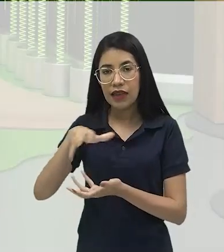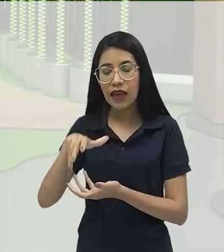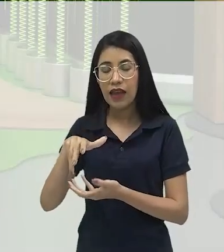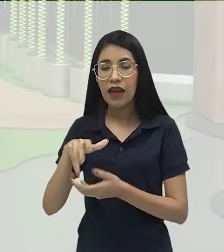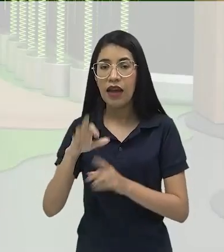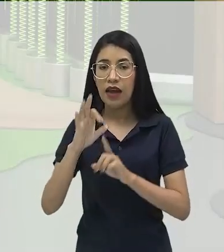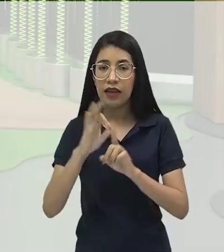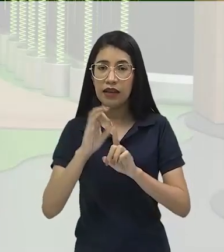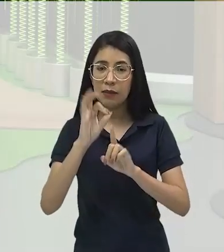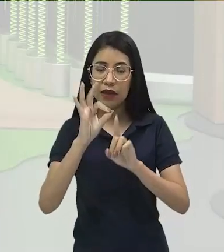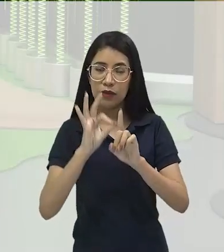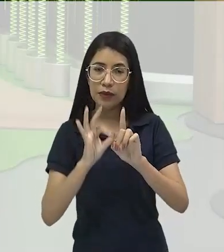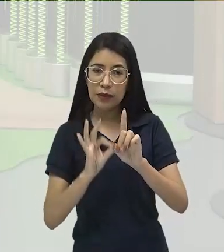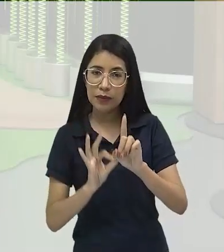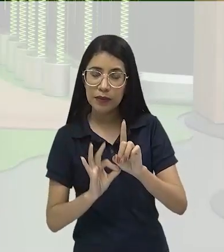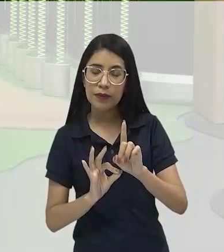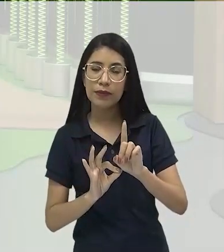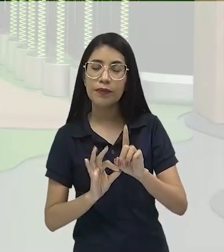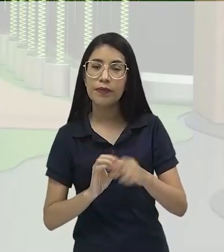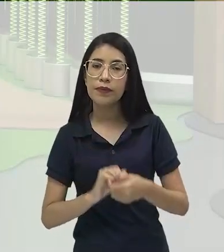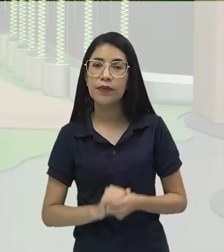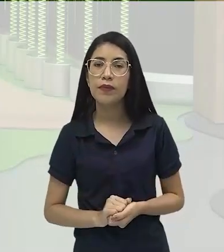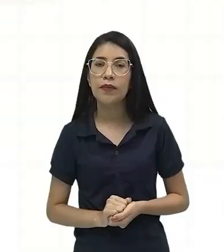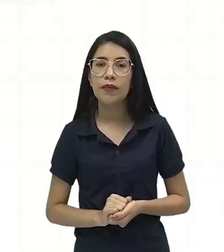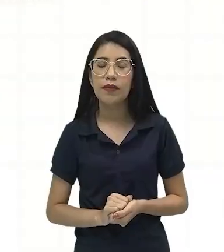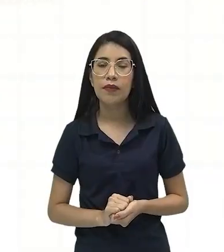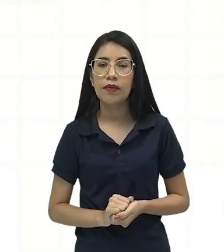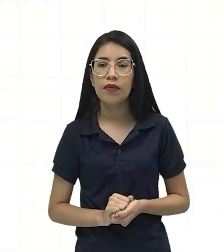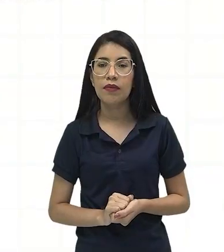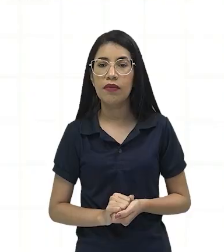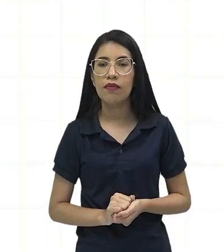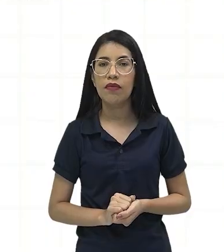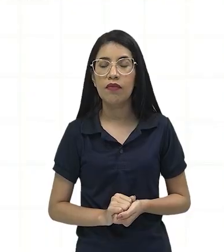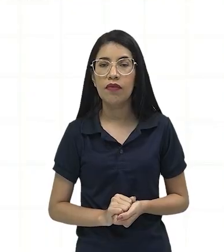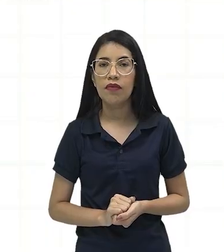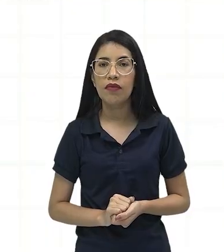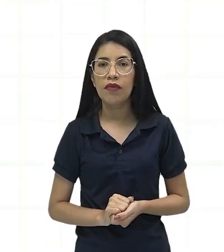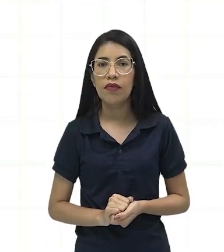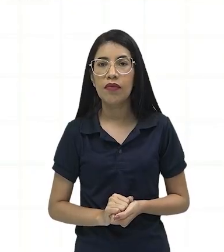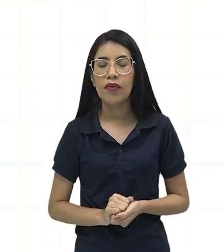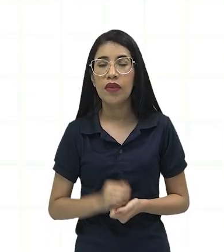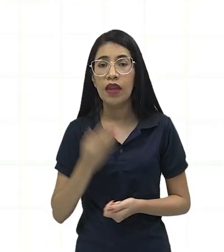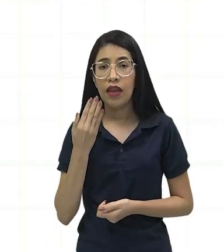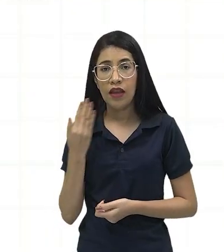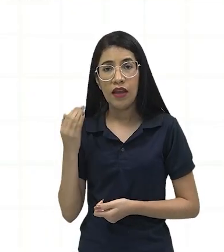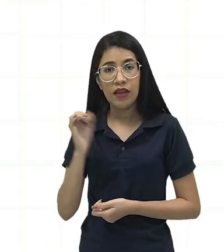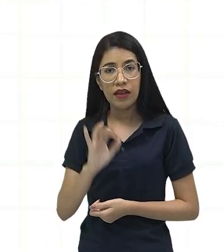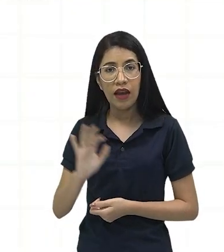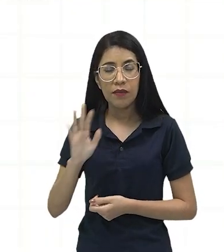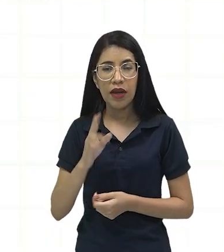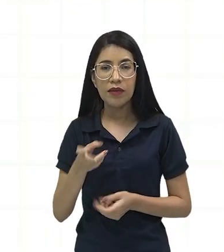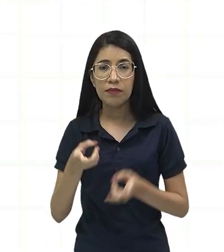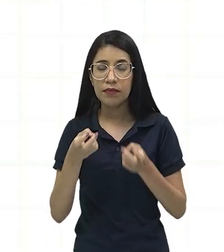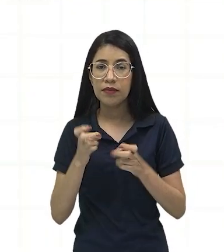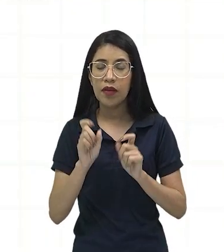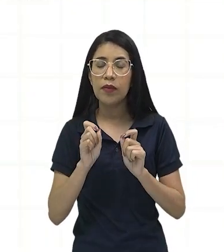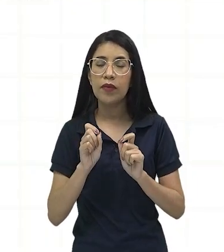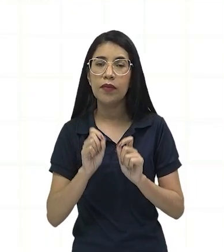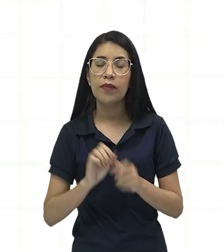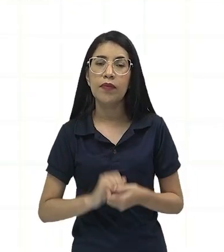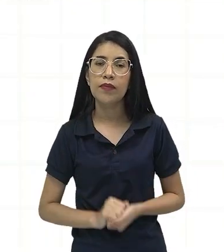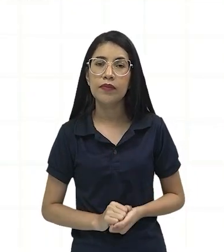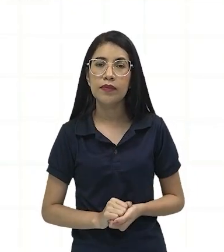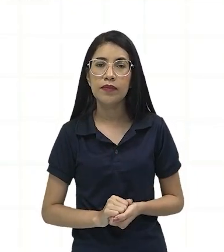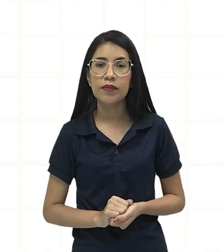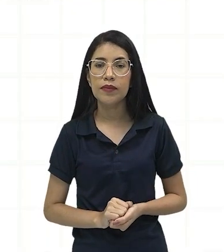temperatura muito baixa. Voltando lá para a nossa imagem, vocês vão conseguir visualizar